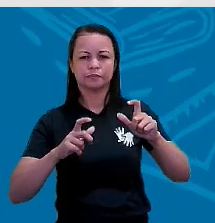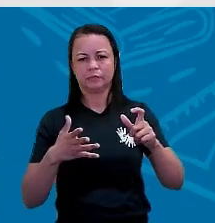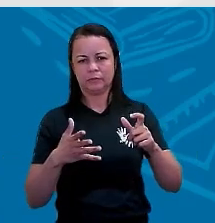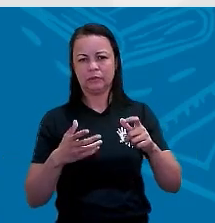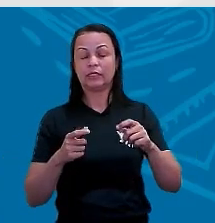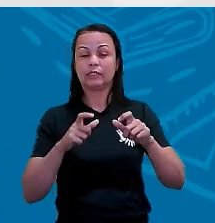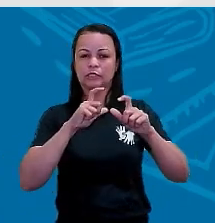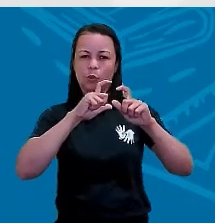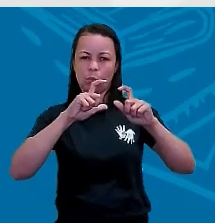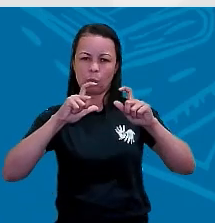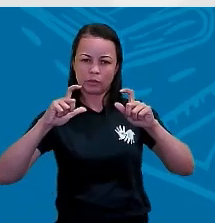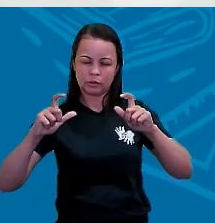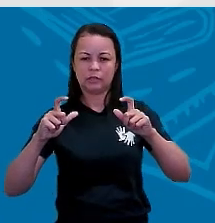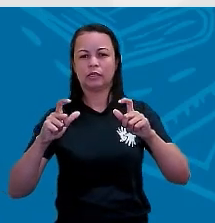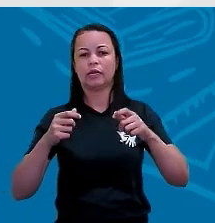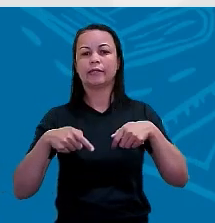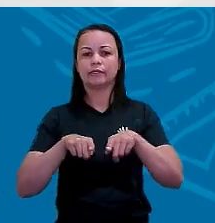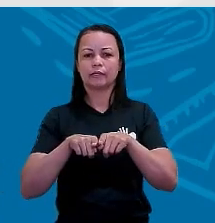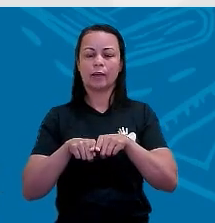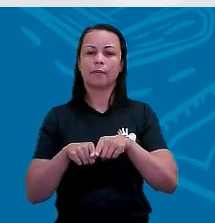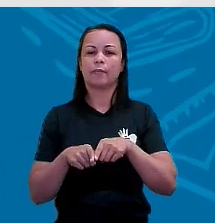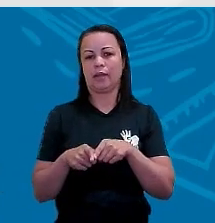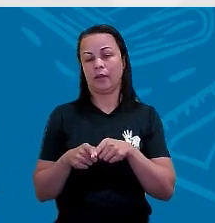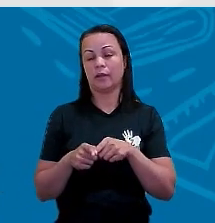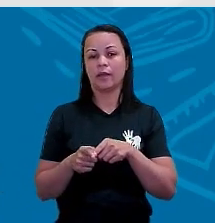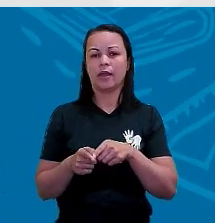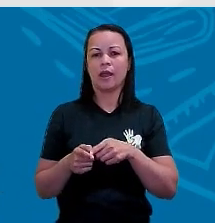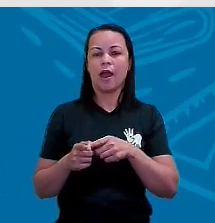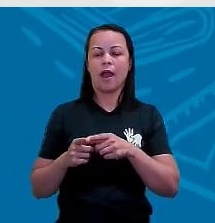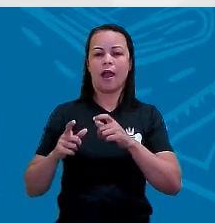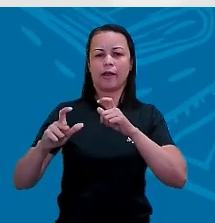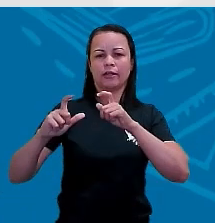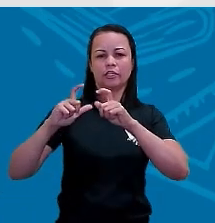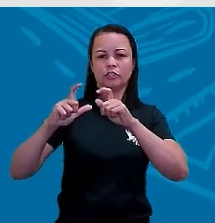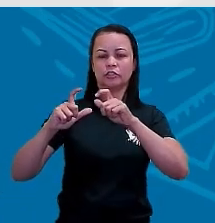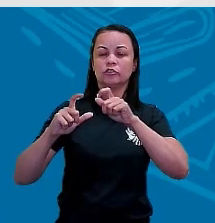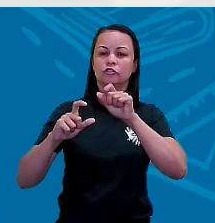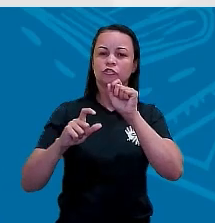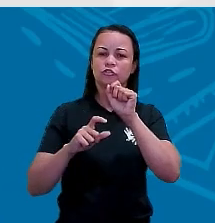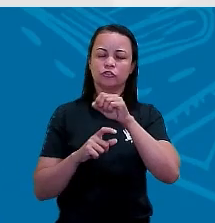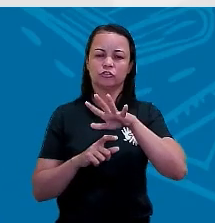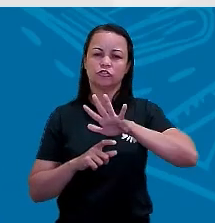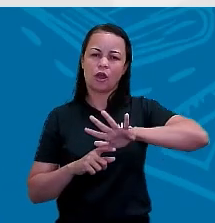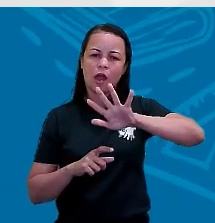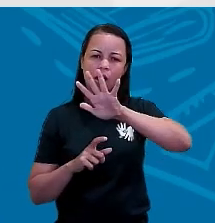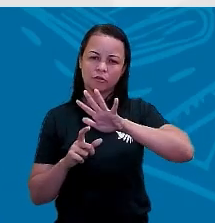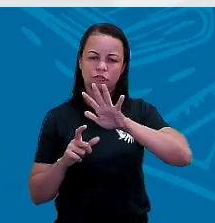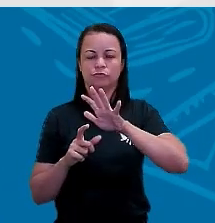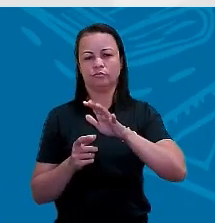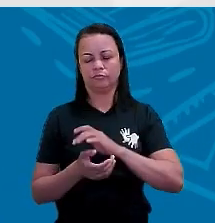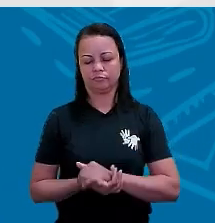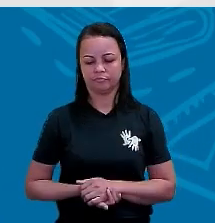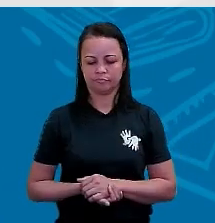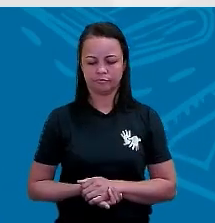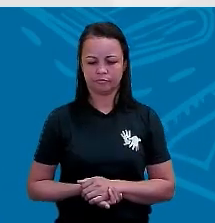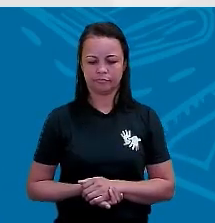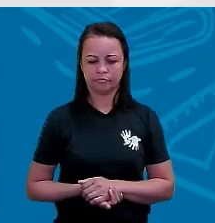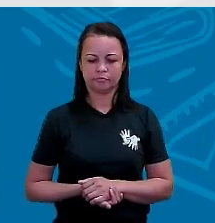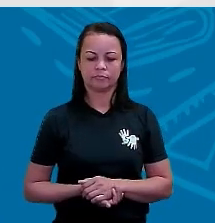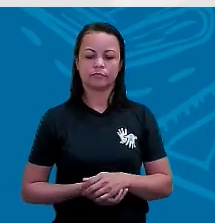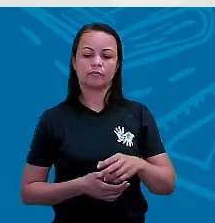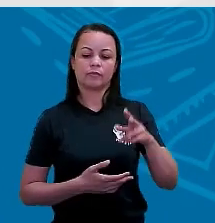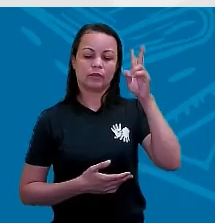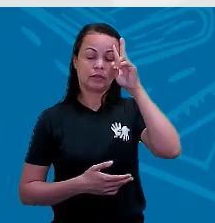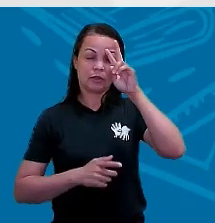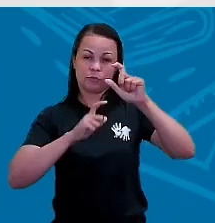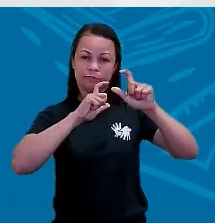as tiras e as charges, tá? As tirinhas é o que a gente está falando agora. Então, história em quadrinho,